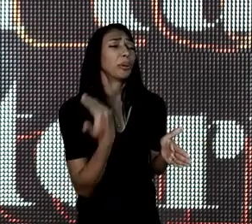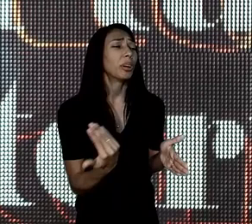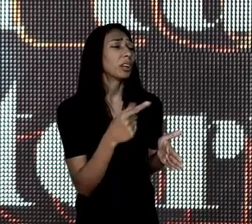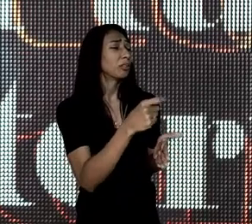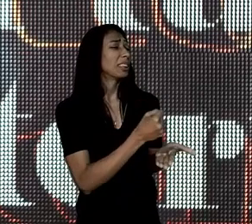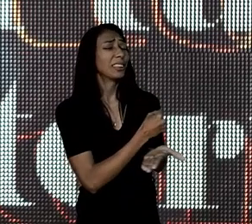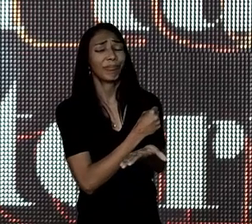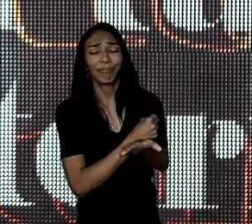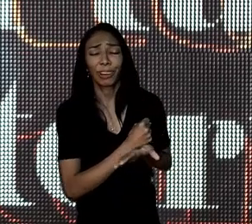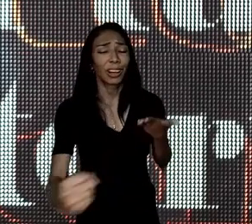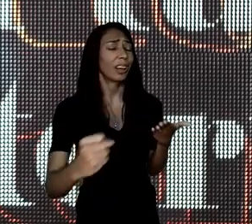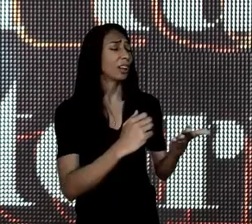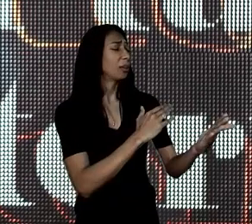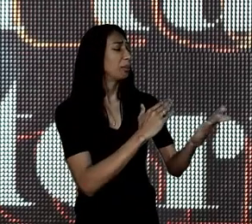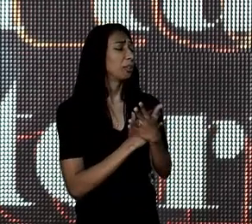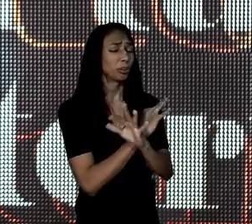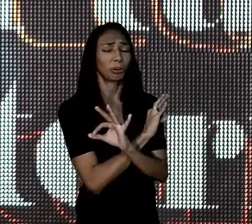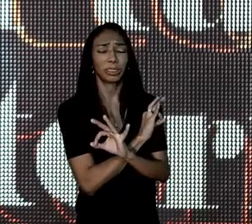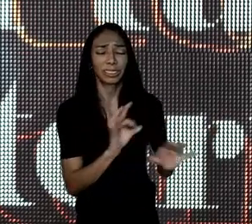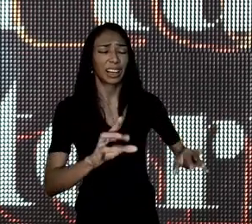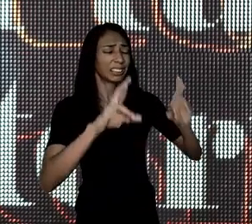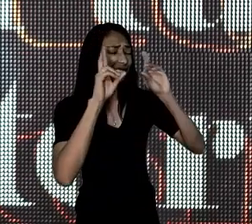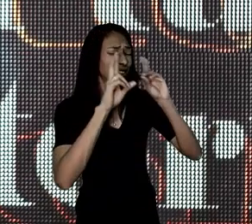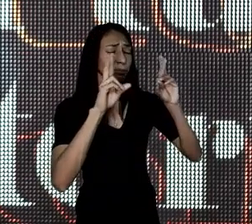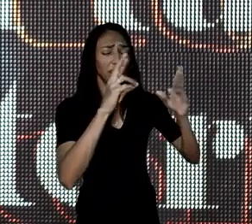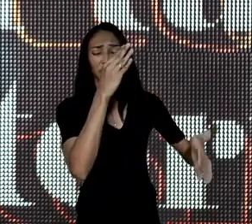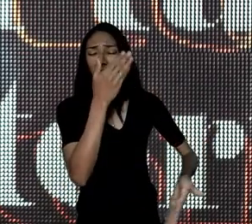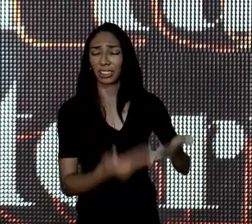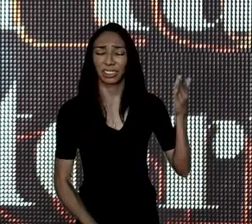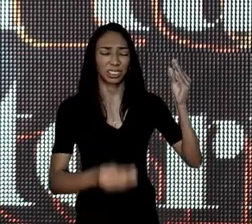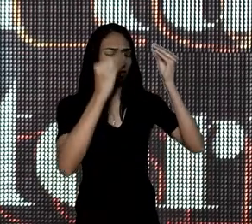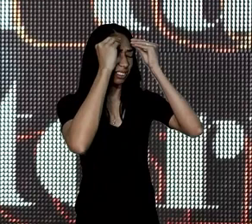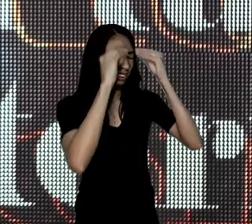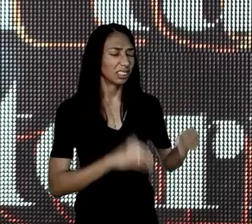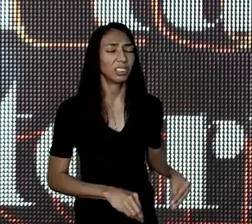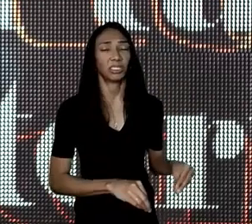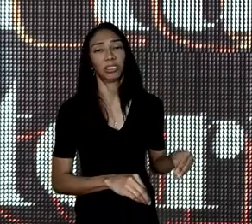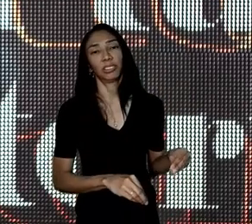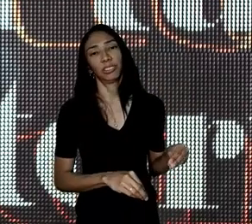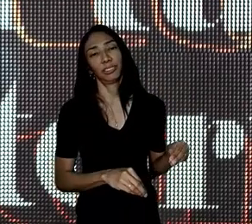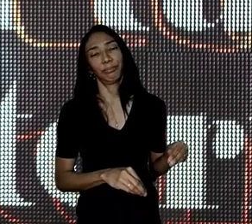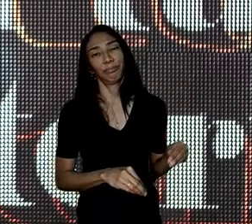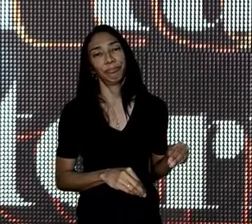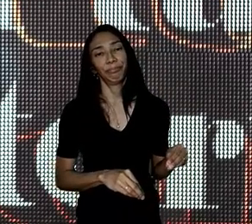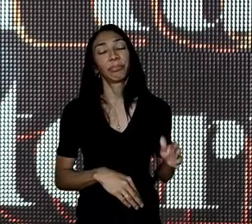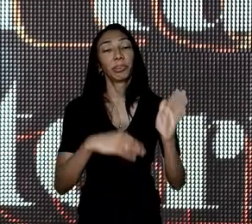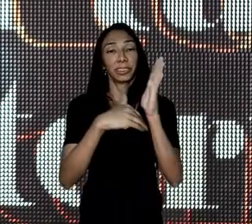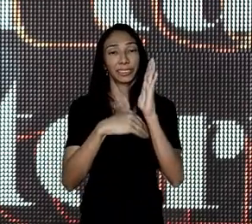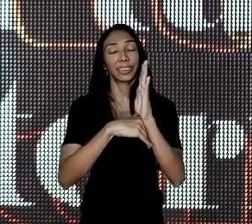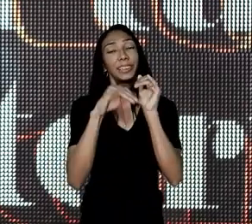não tem mais esperança nenhuma, eu já desisti, eu já abri mão. Normalmente quando a gente abre mão, vou te contar esse